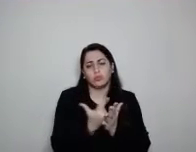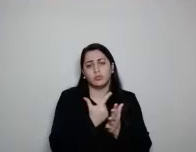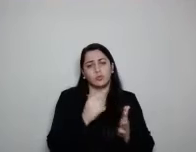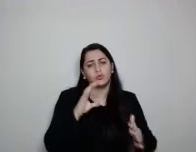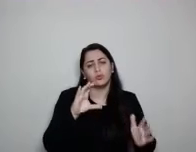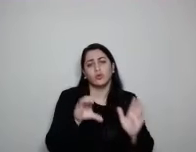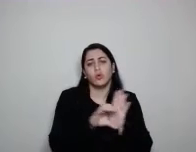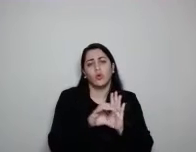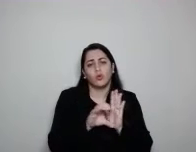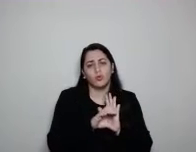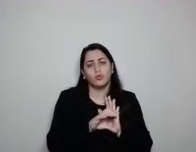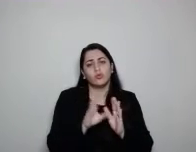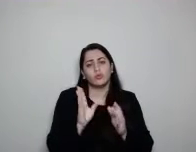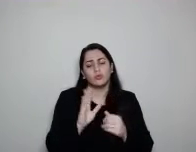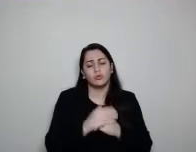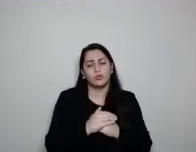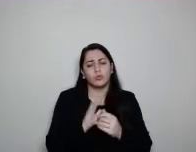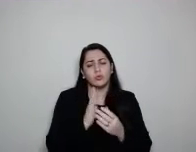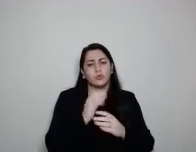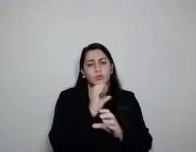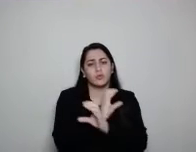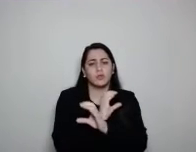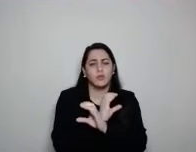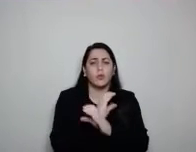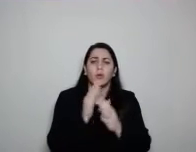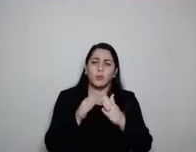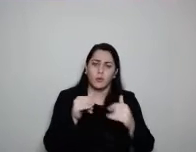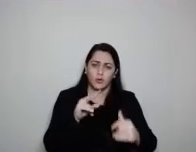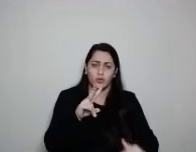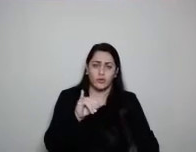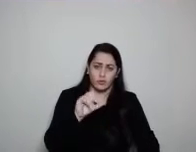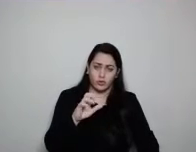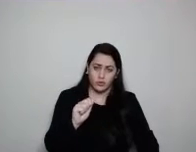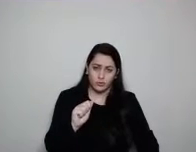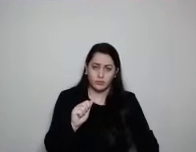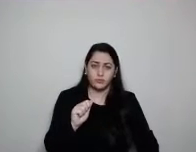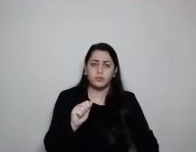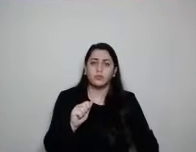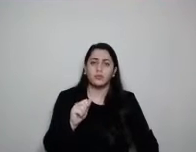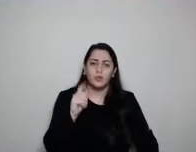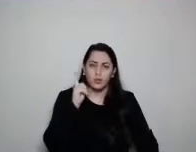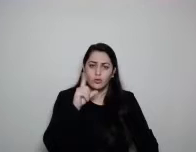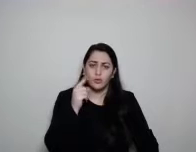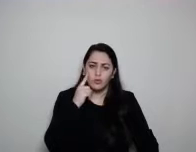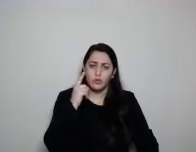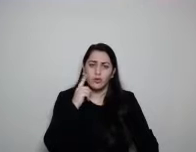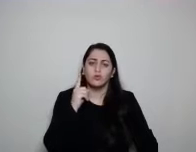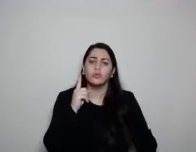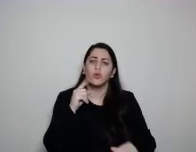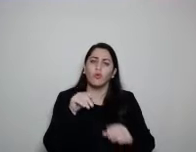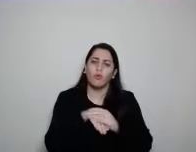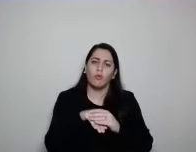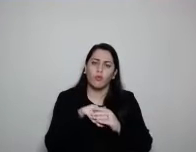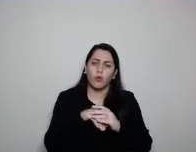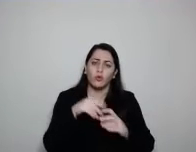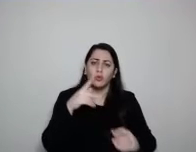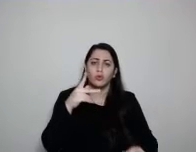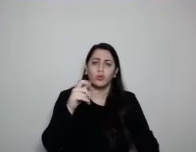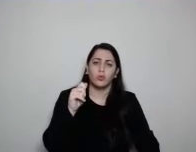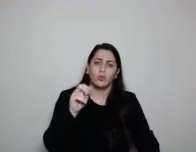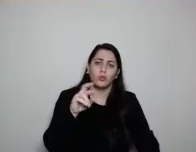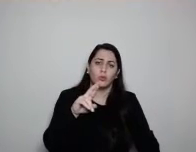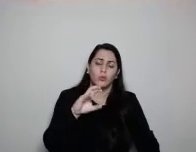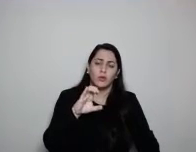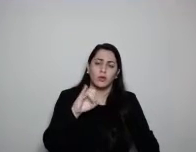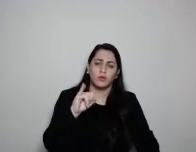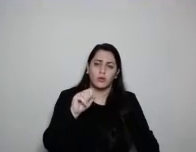pedir vista do processo para juntar um voto parcial relativamente ao que eu